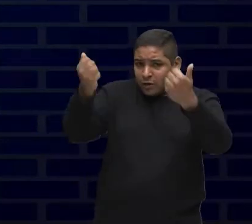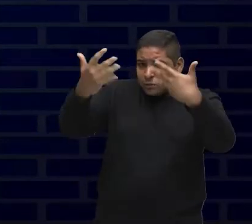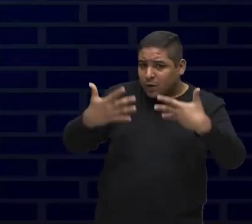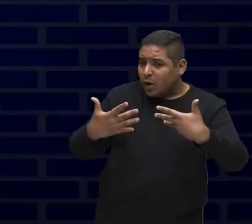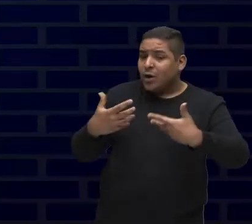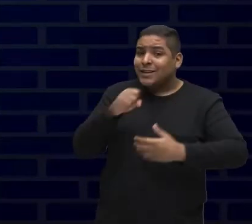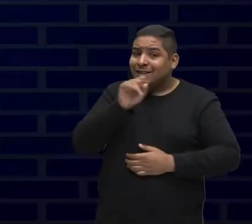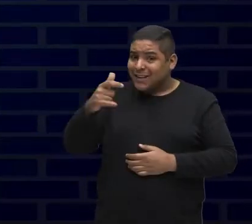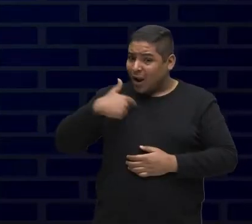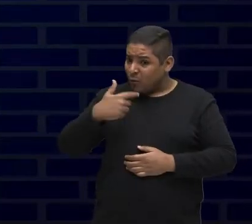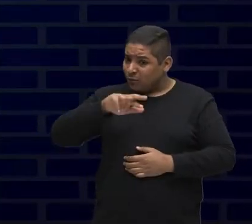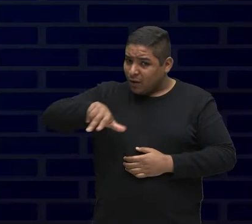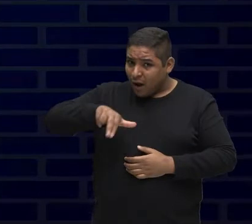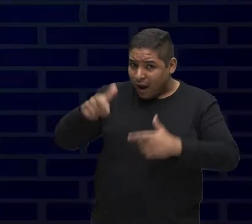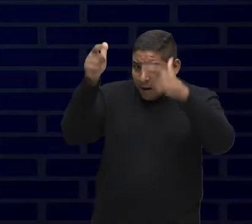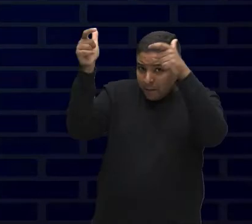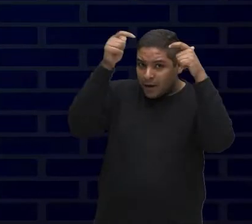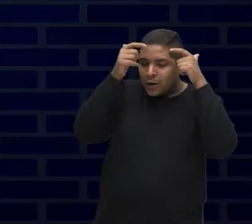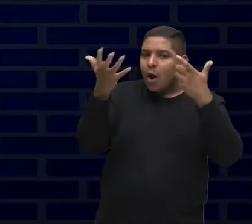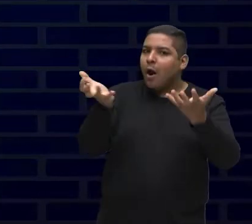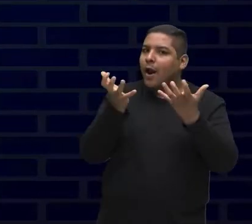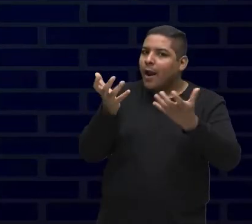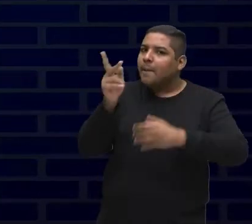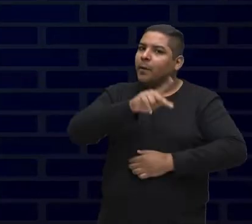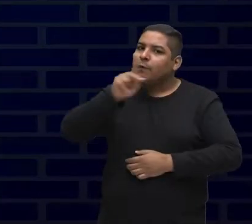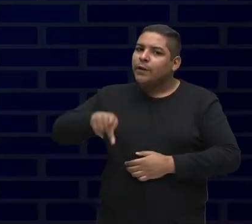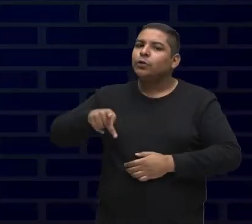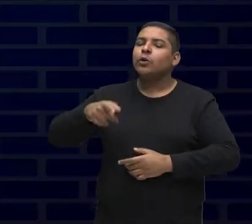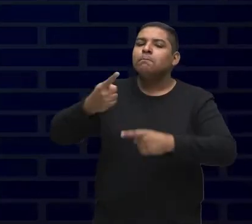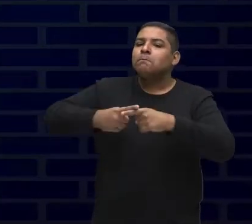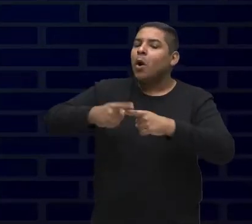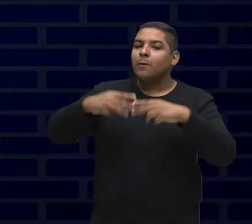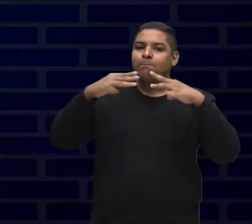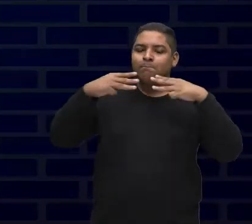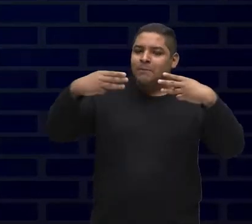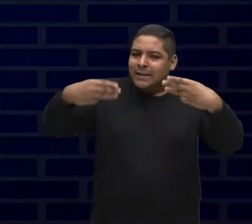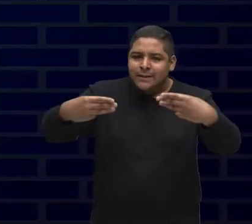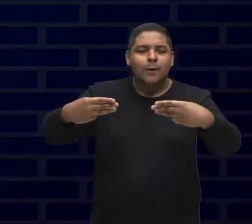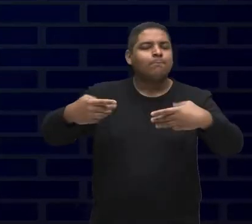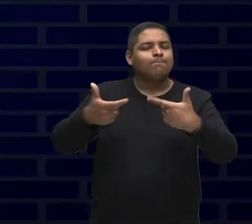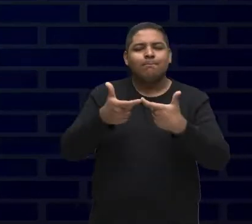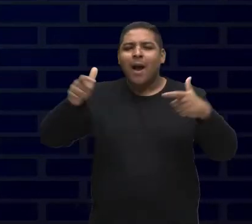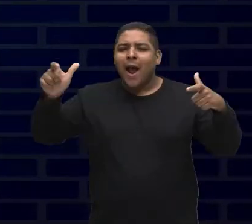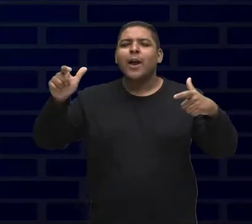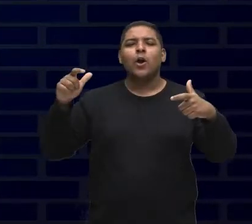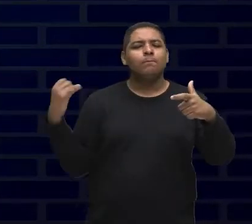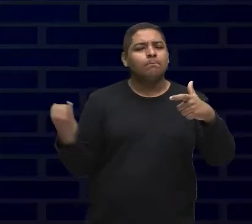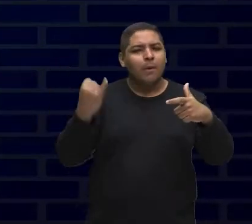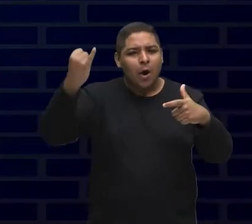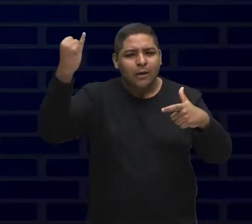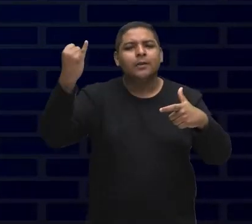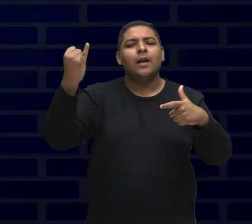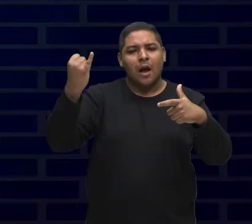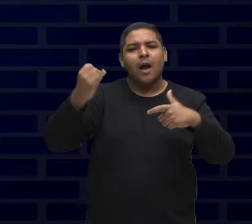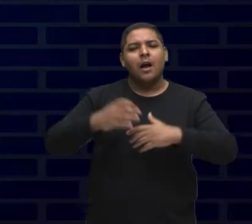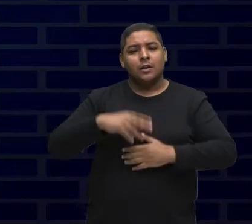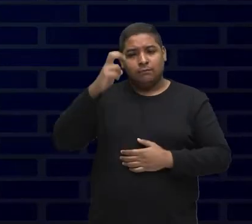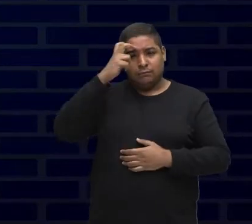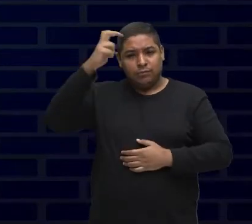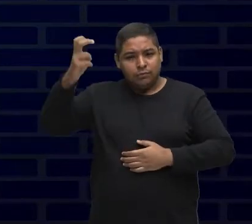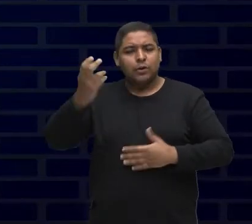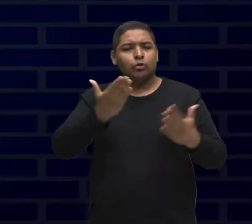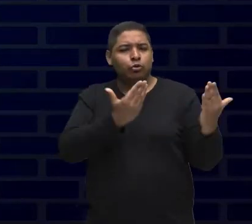se não fosse imperador, desejaria ser professor, pois não conheço missão maior e mais nobre do que dirigir as inteligências